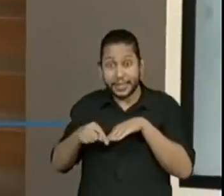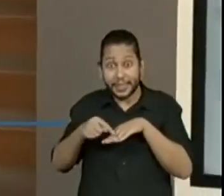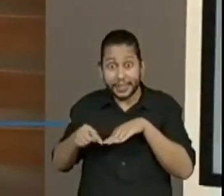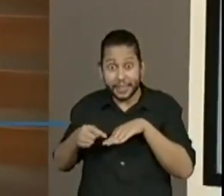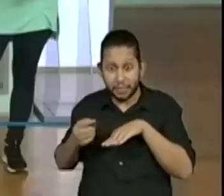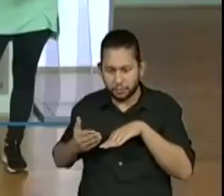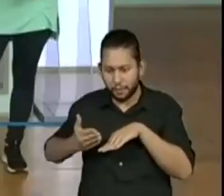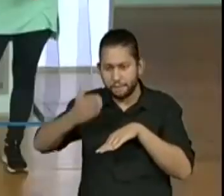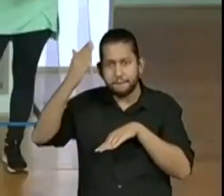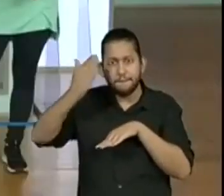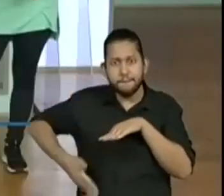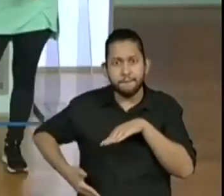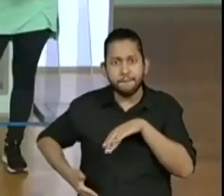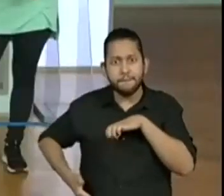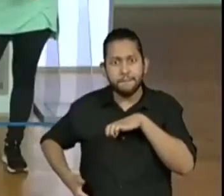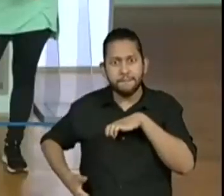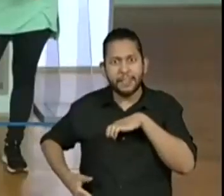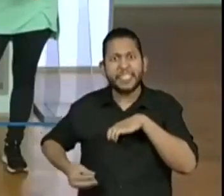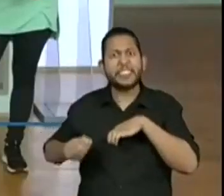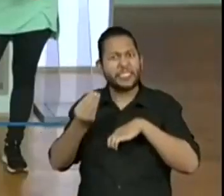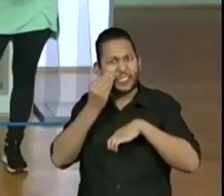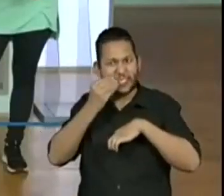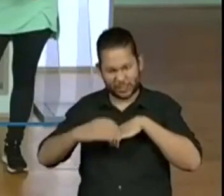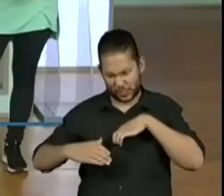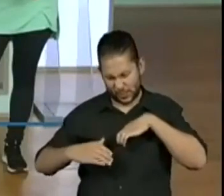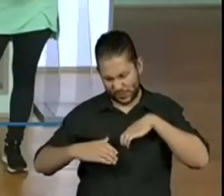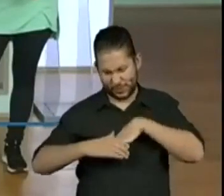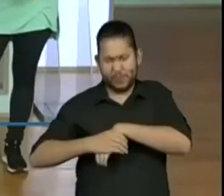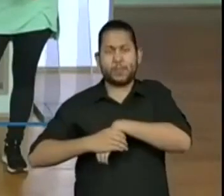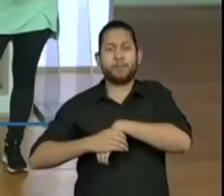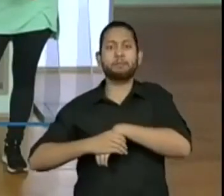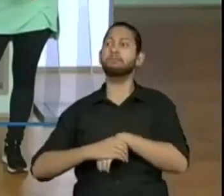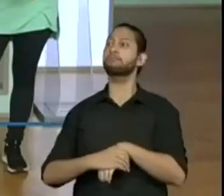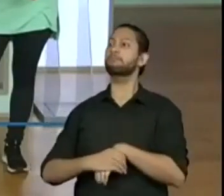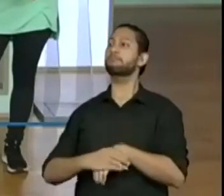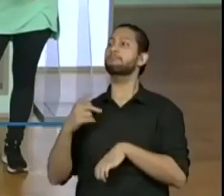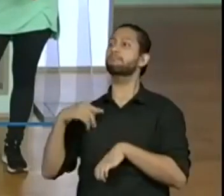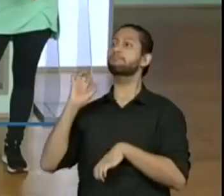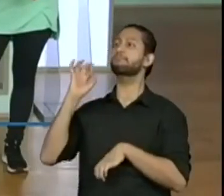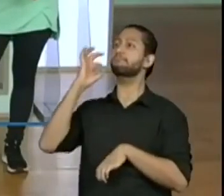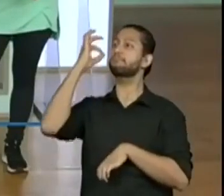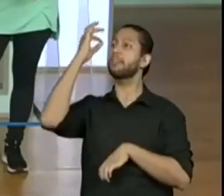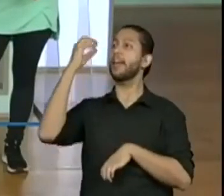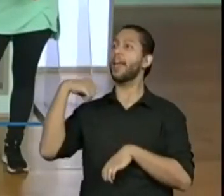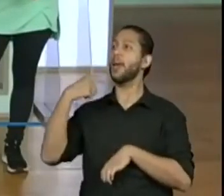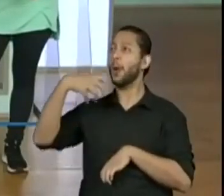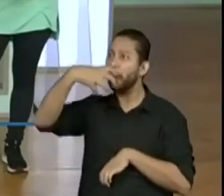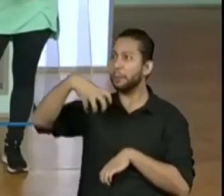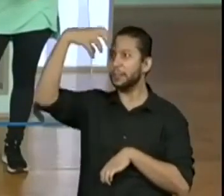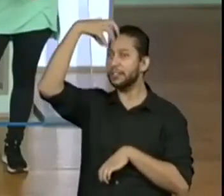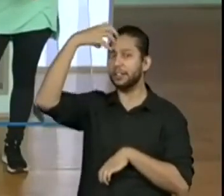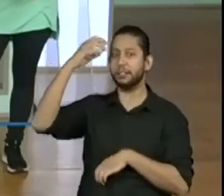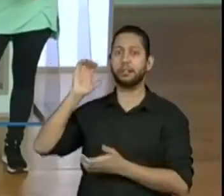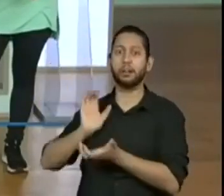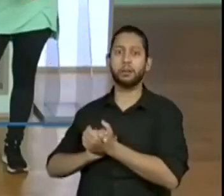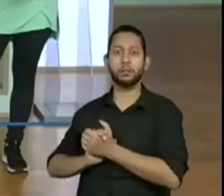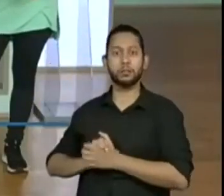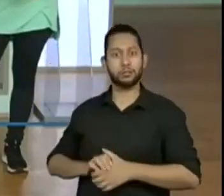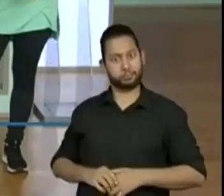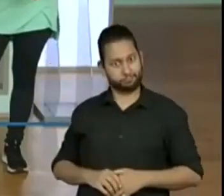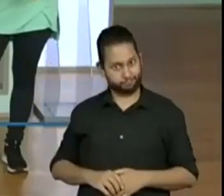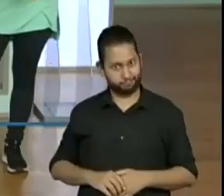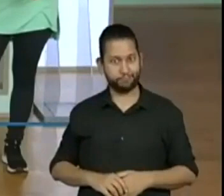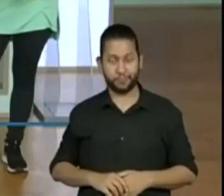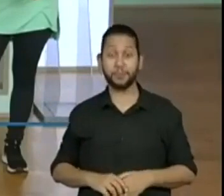calcanhar. Eita. Isso na versão do irmão Gwyn. Aí tem uma outra versão, que é do Charles Perrault, que também foi